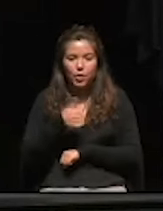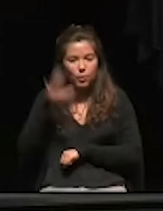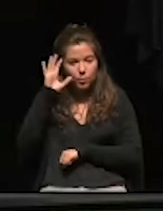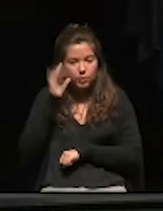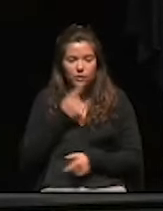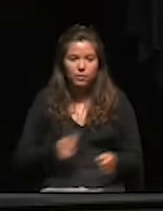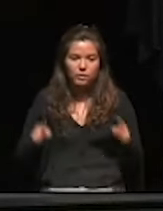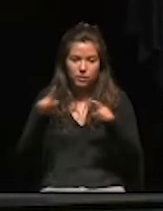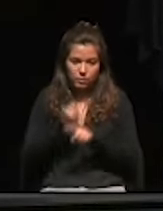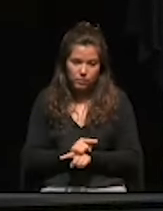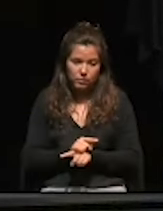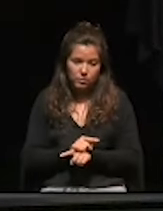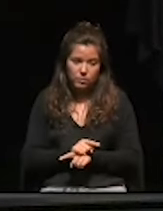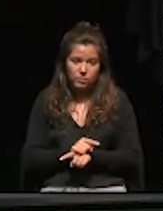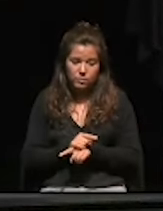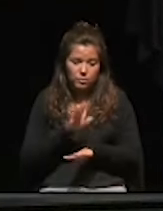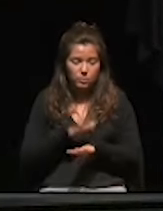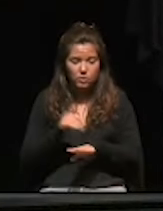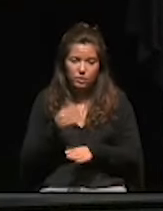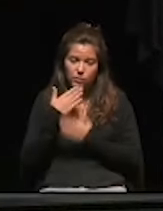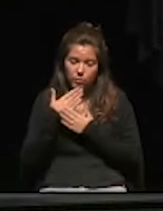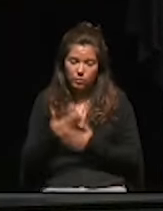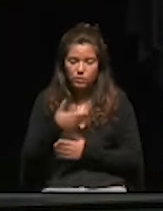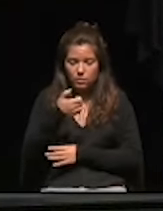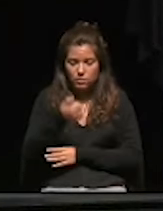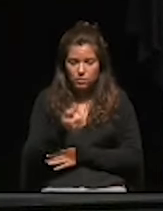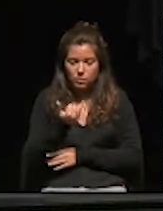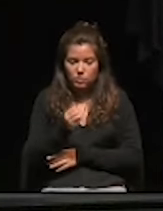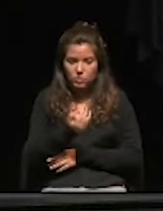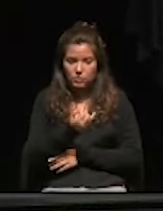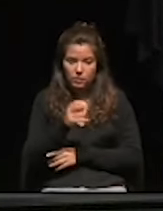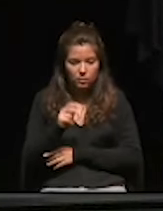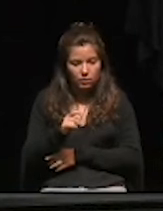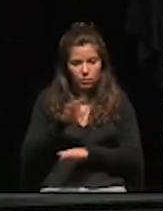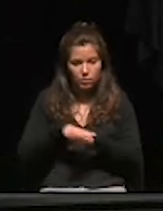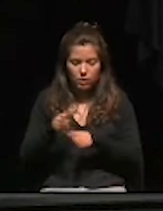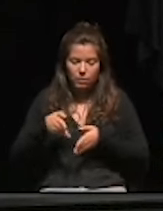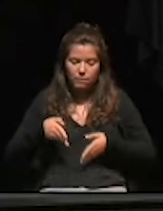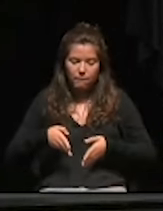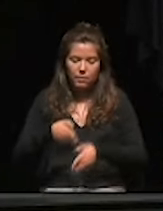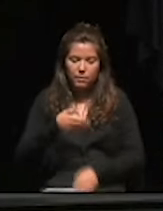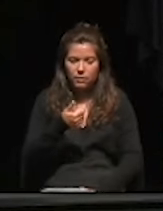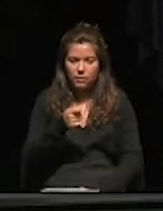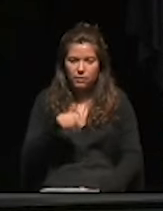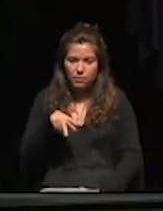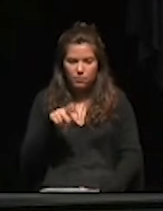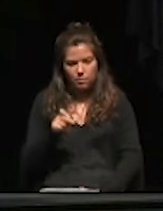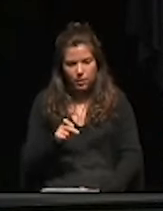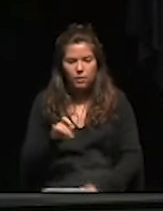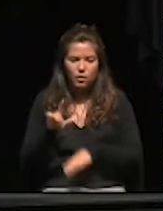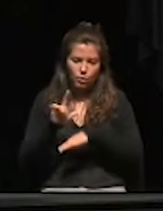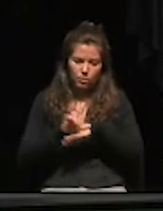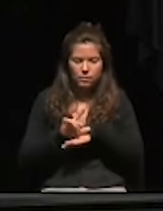Boa tarde novamente. Sobre a petição 5/2023, a propósito da melhoria da Avenida de Berna, o LIVRE compreende e partilha